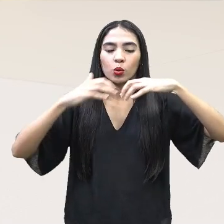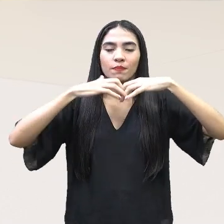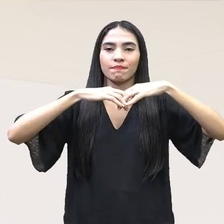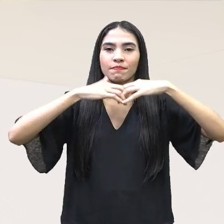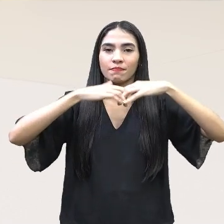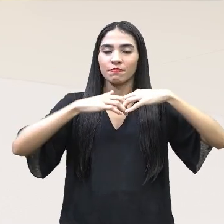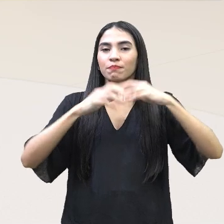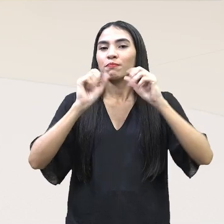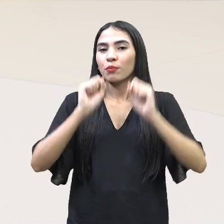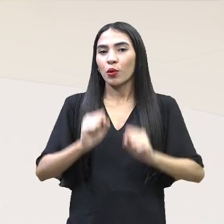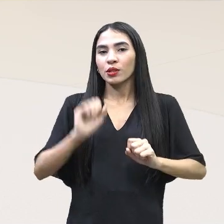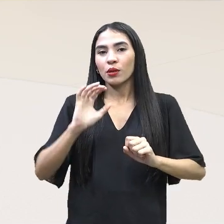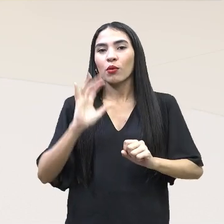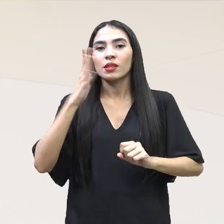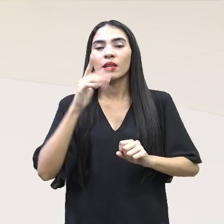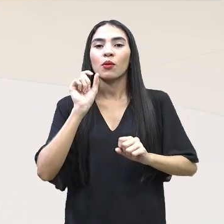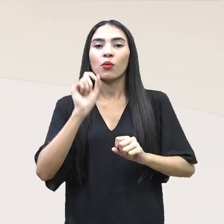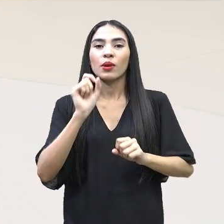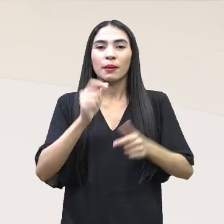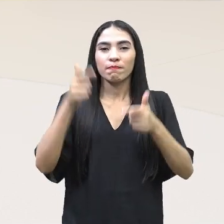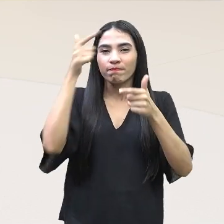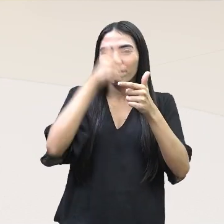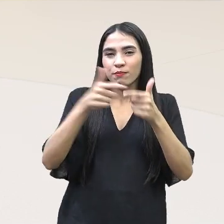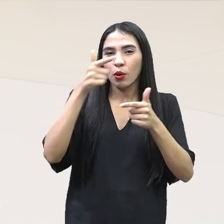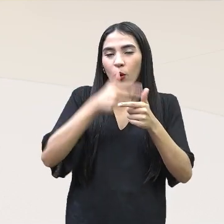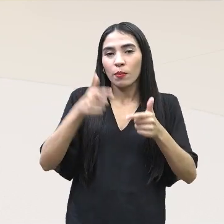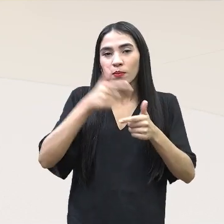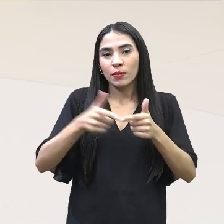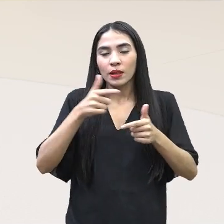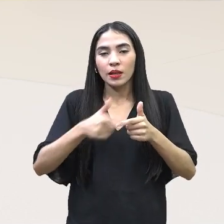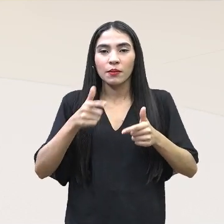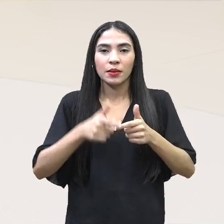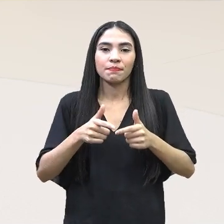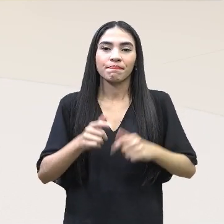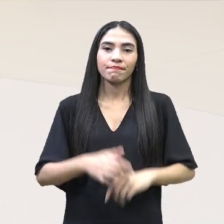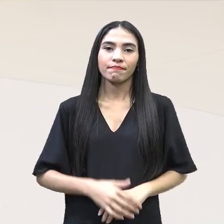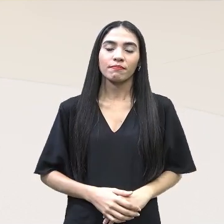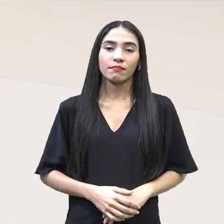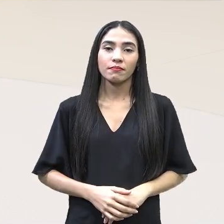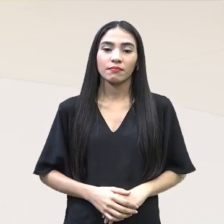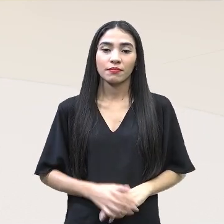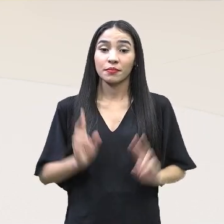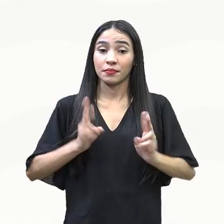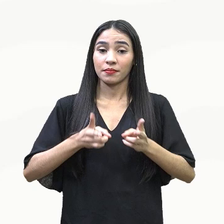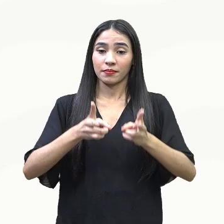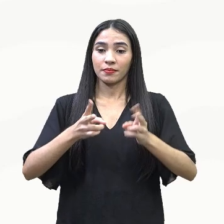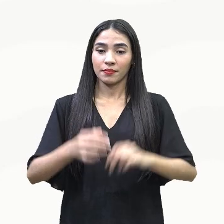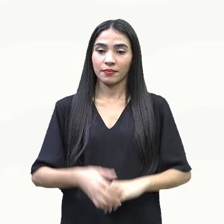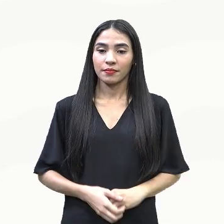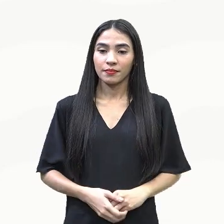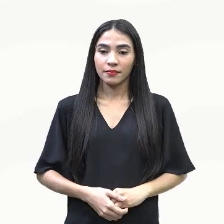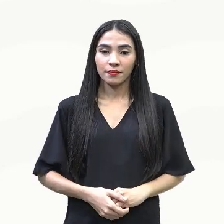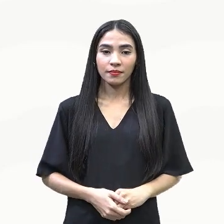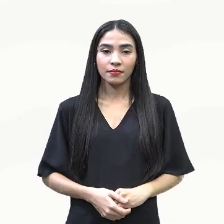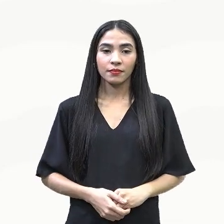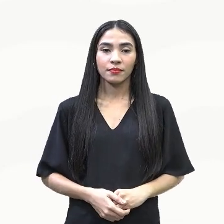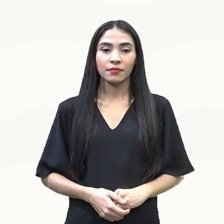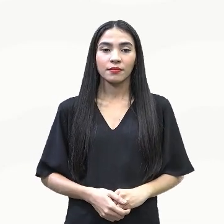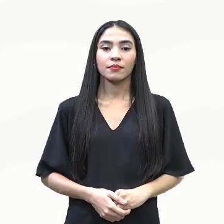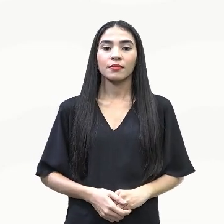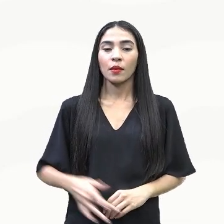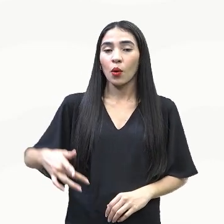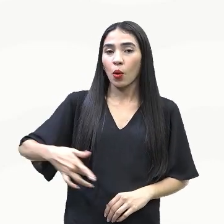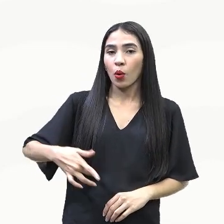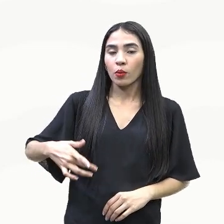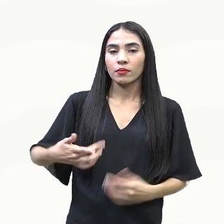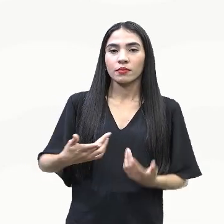deixar sequelas. Às vezes não deixam, às vezes a sequela demora muito. Sigamos adiante. Órgão do